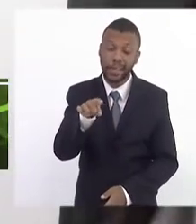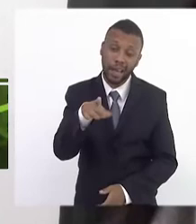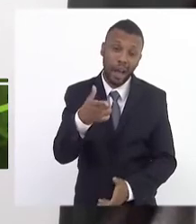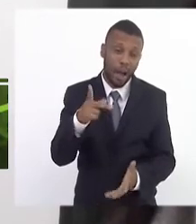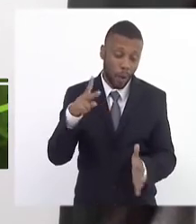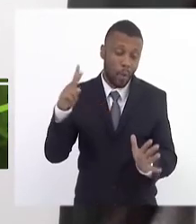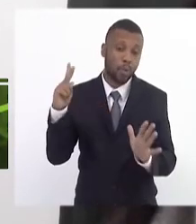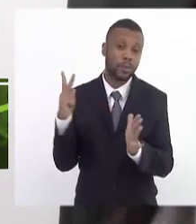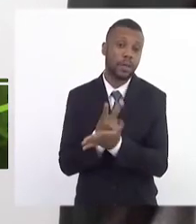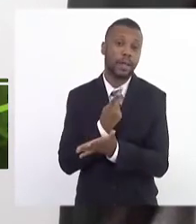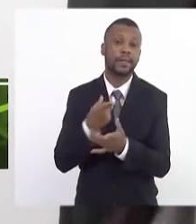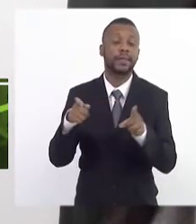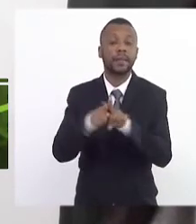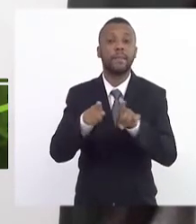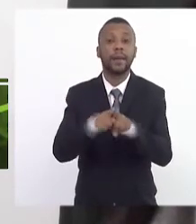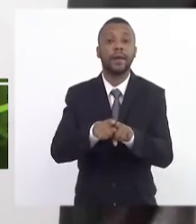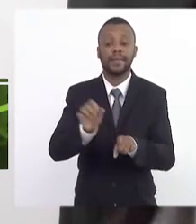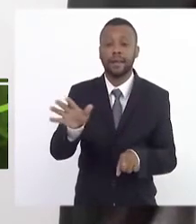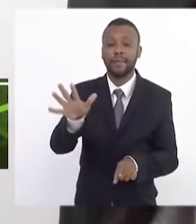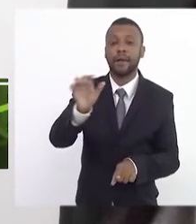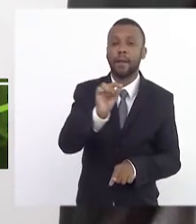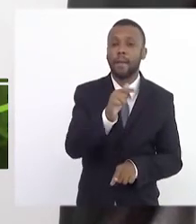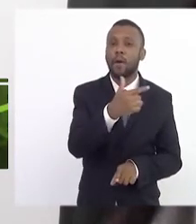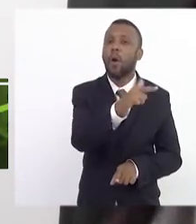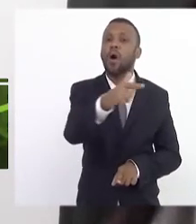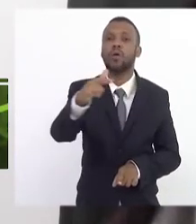à prevenção. Né? O deputado